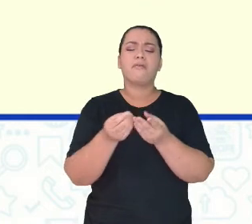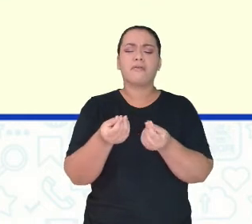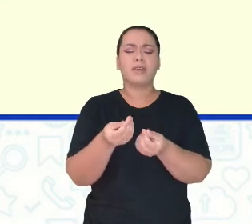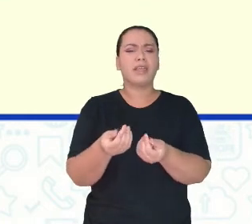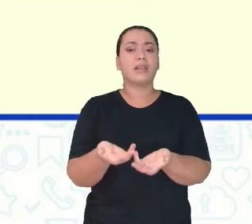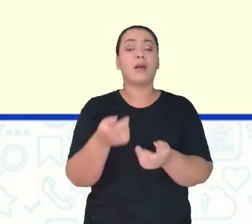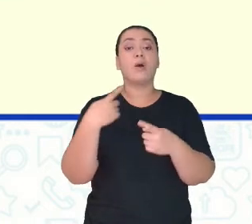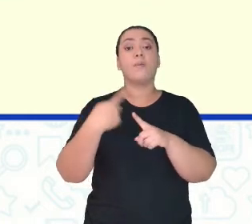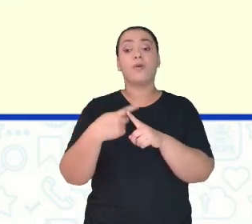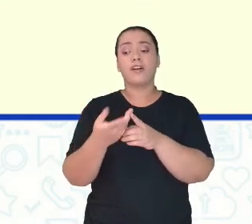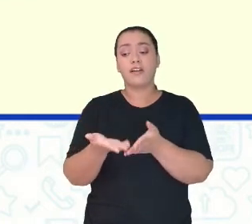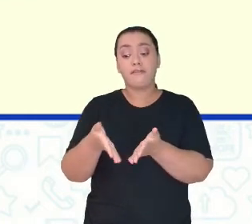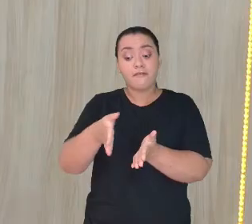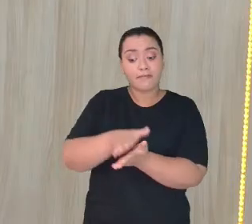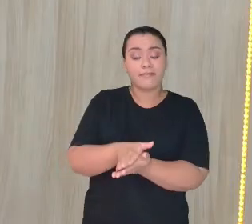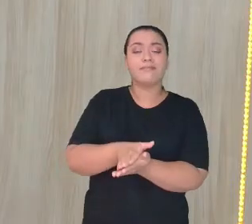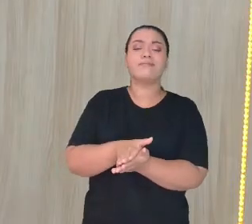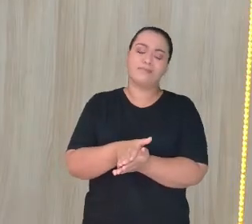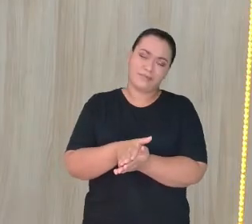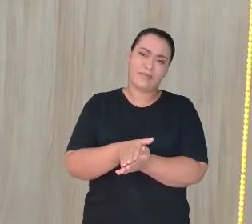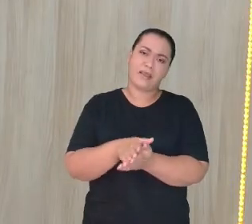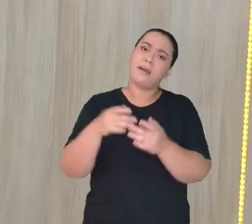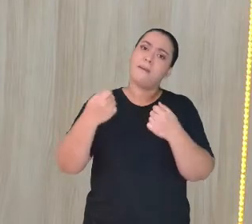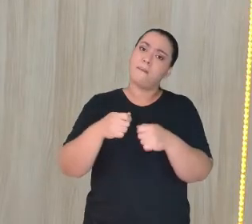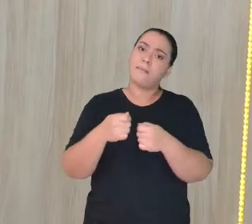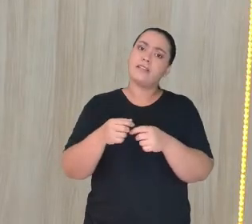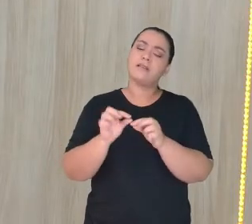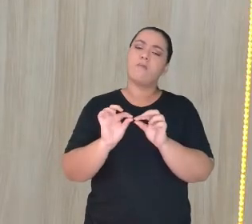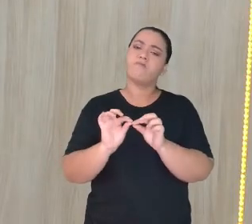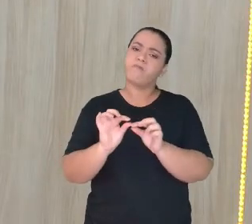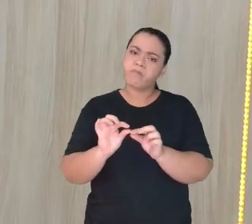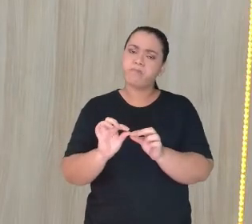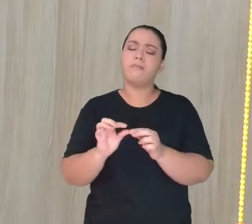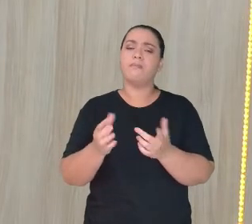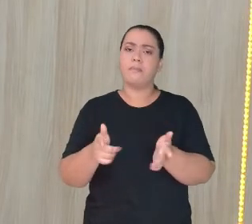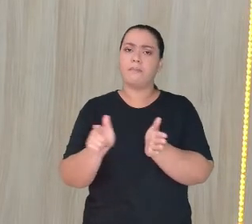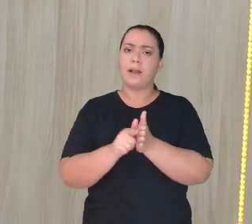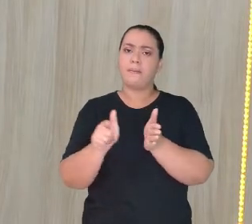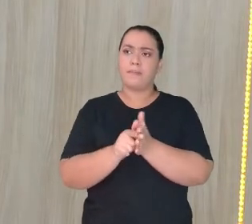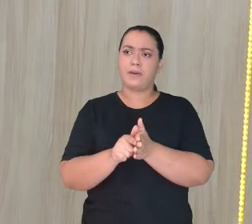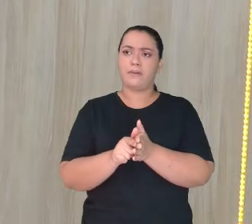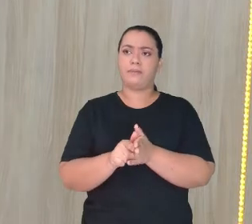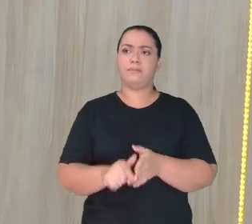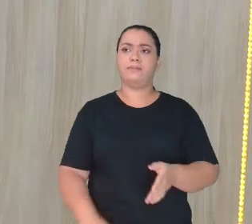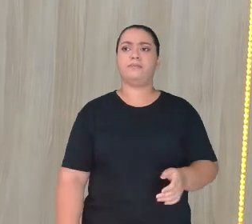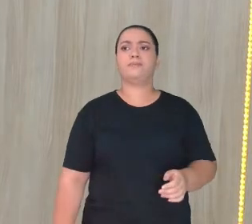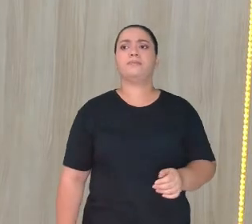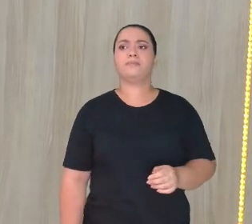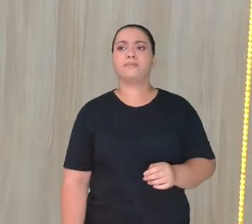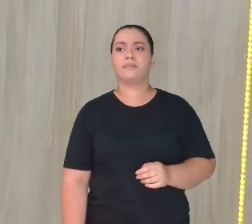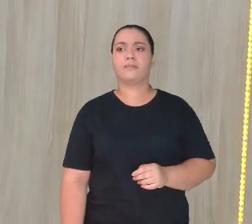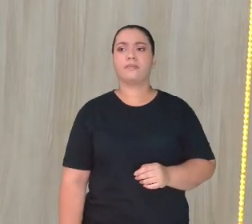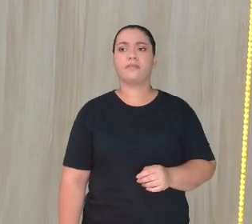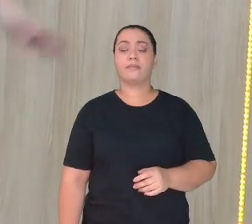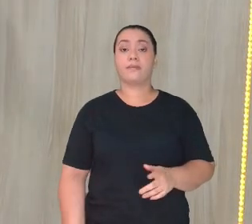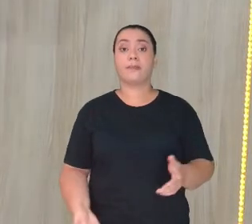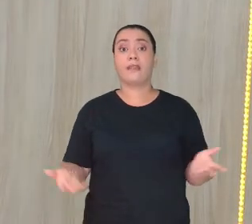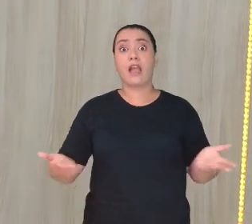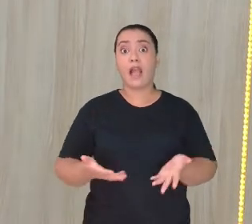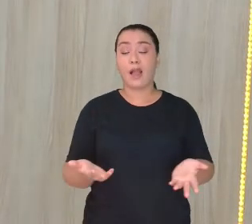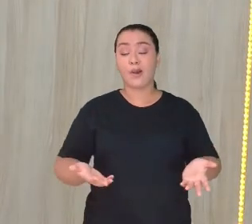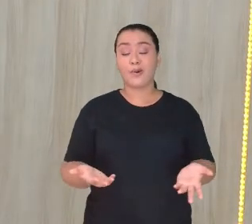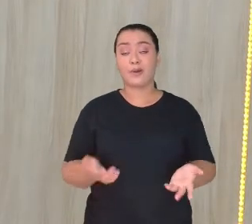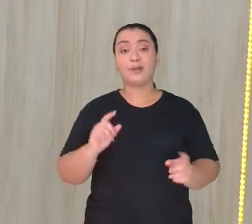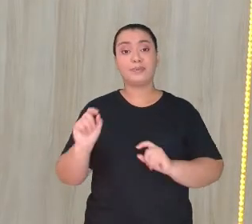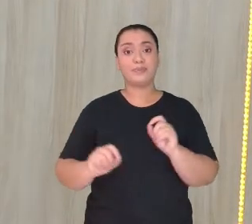ele é dobrado, então ele precisa ter mais corpo, um papel um pouco mais grossinho. E